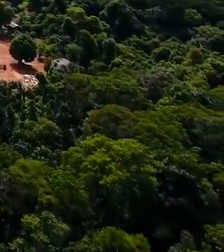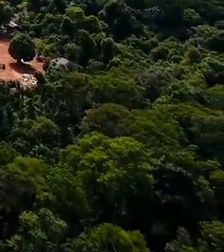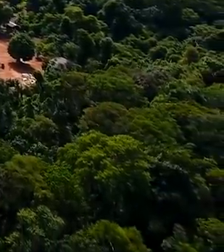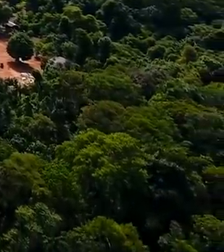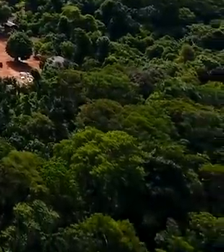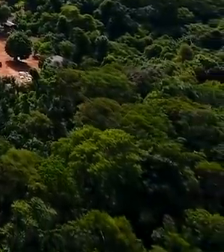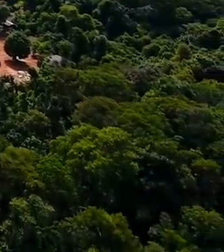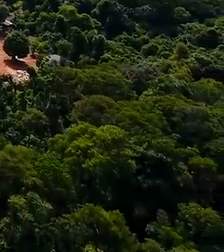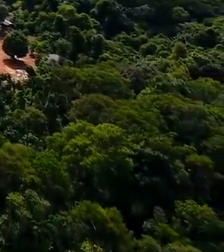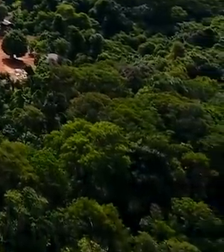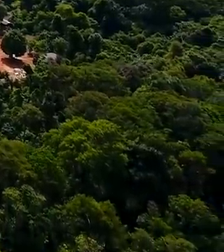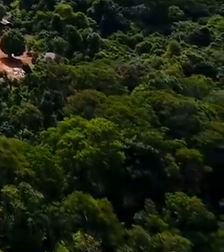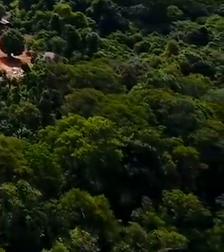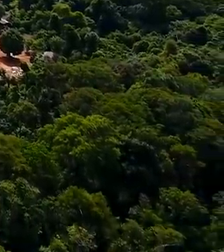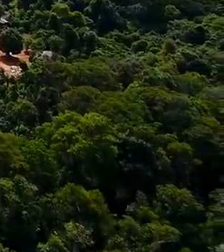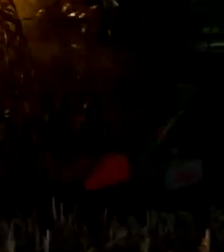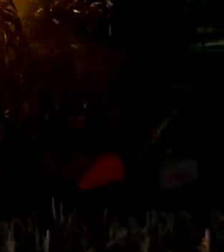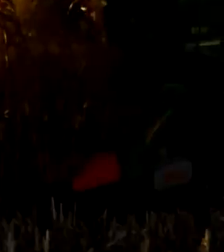E aí